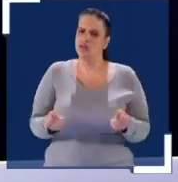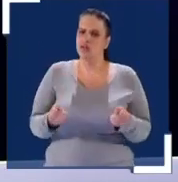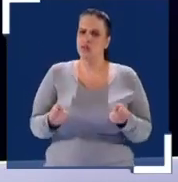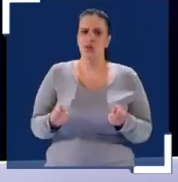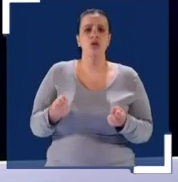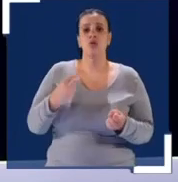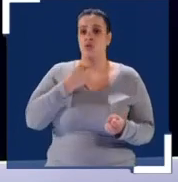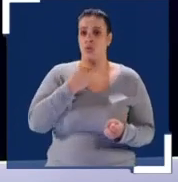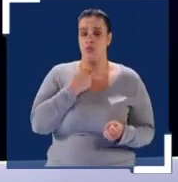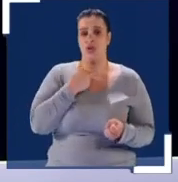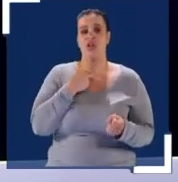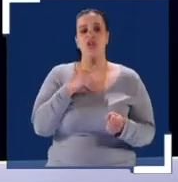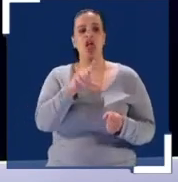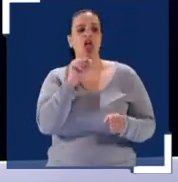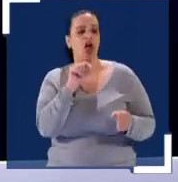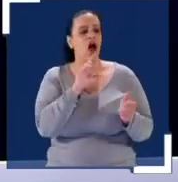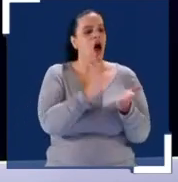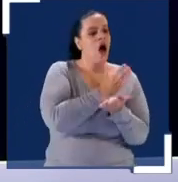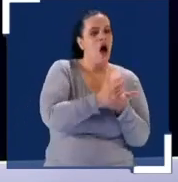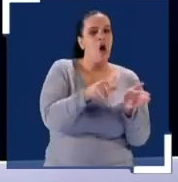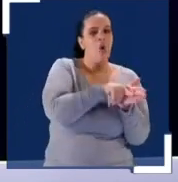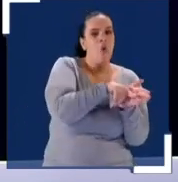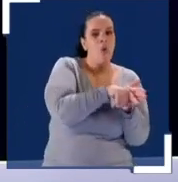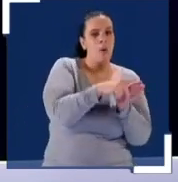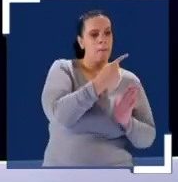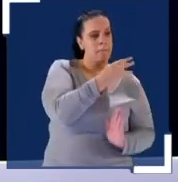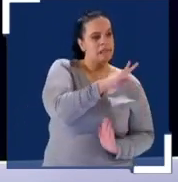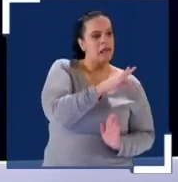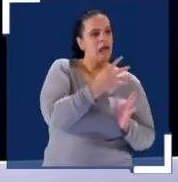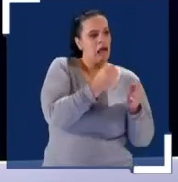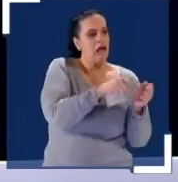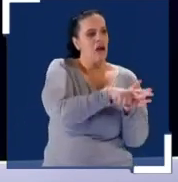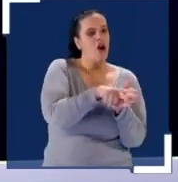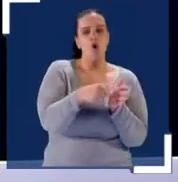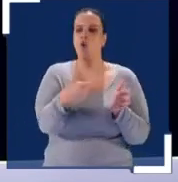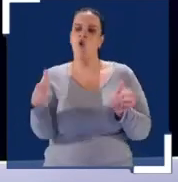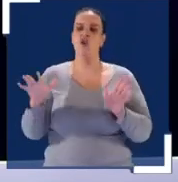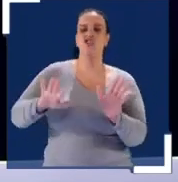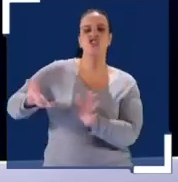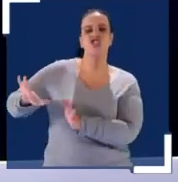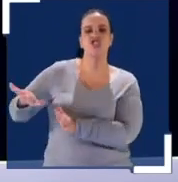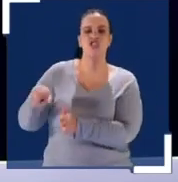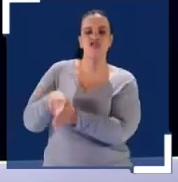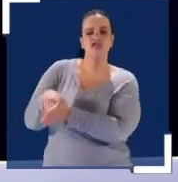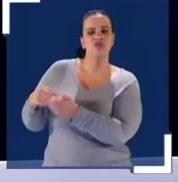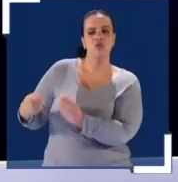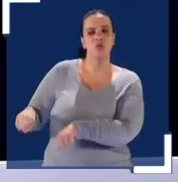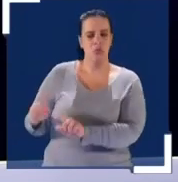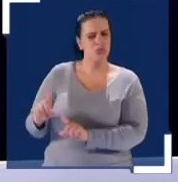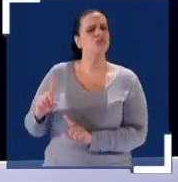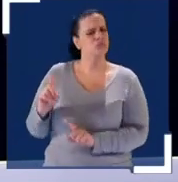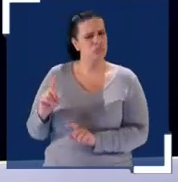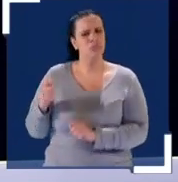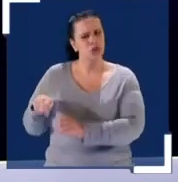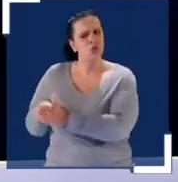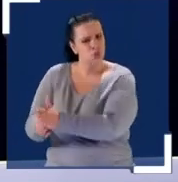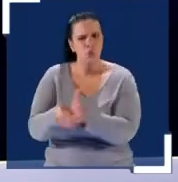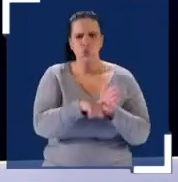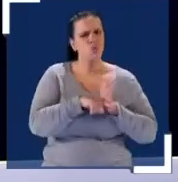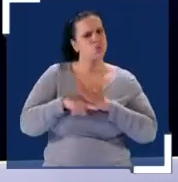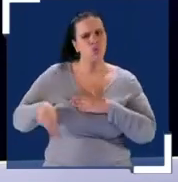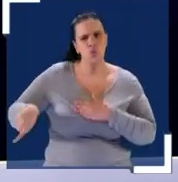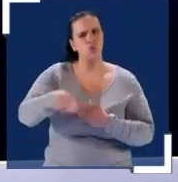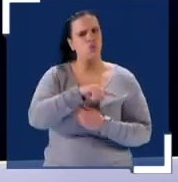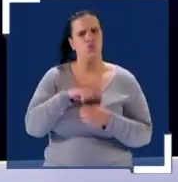a investigação seletiva, só investiga PT ou se investigam outros partidos e não se investiga o PSDB. As investigações